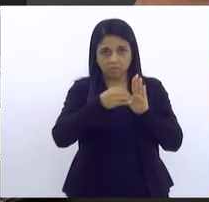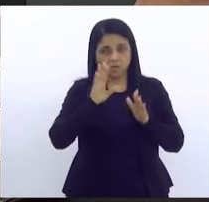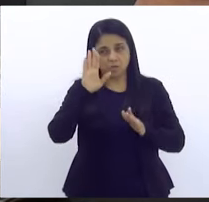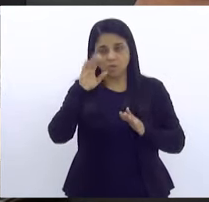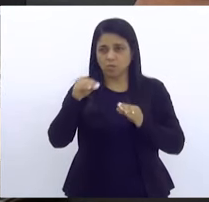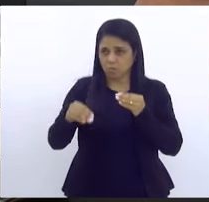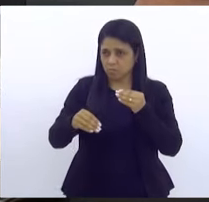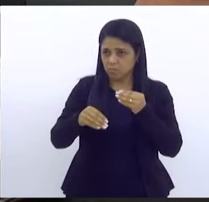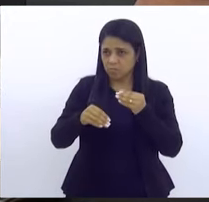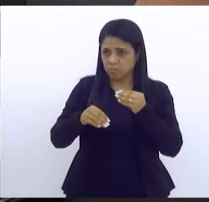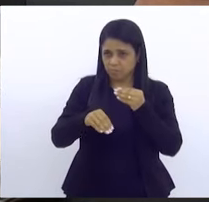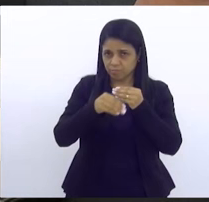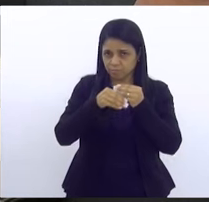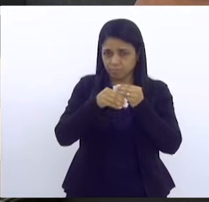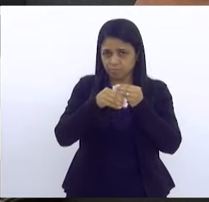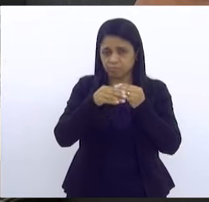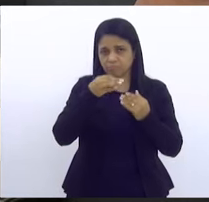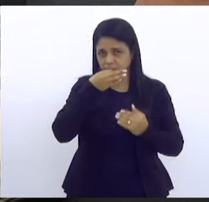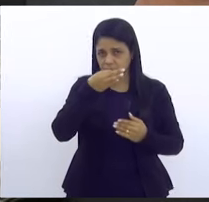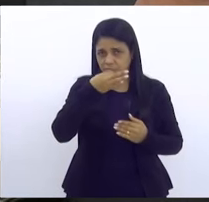senhora presidente, doutor Luiz Paulo?